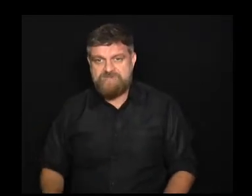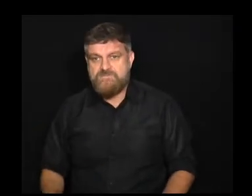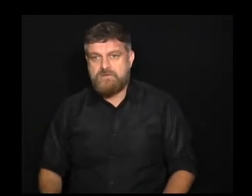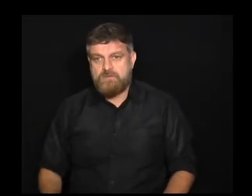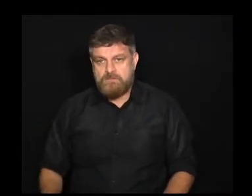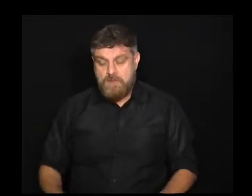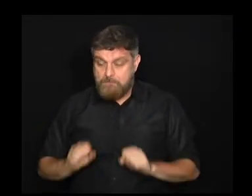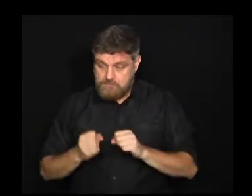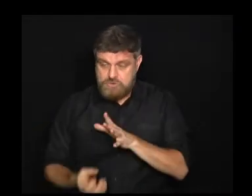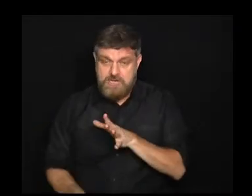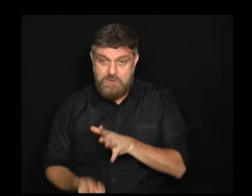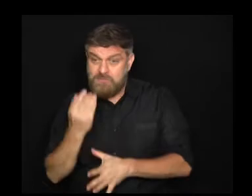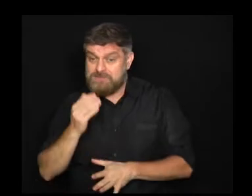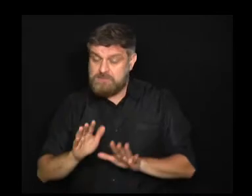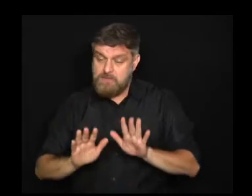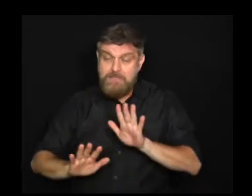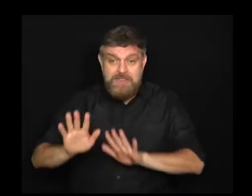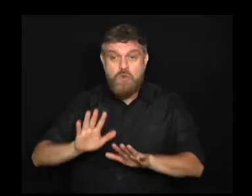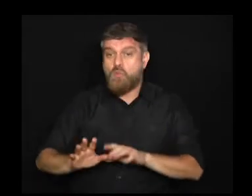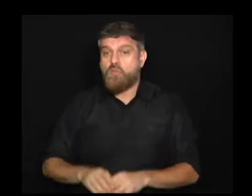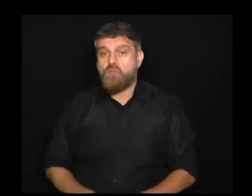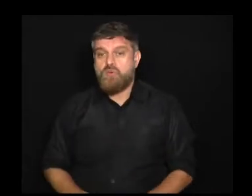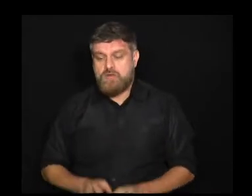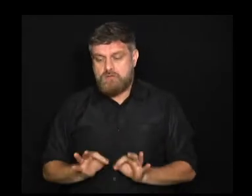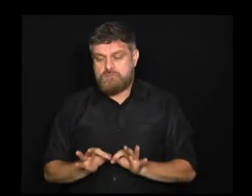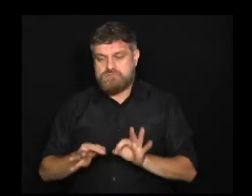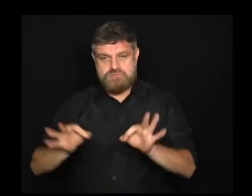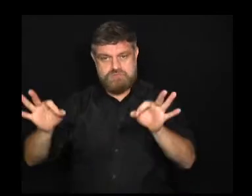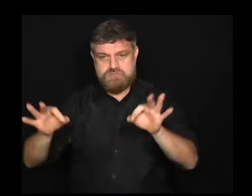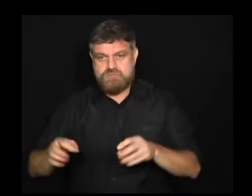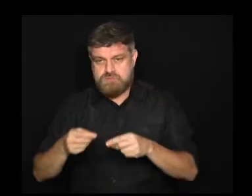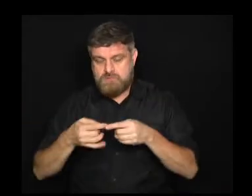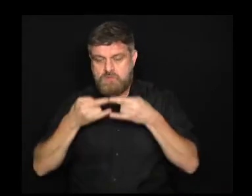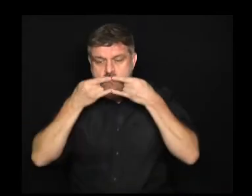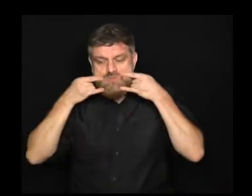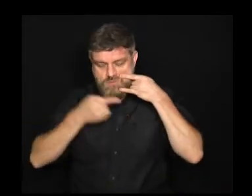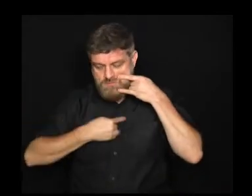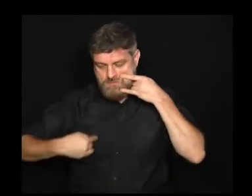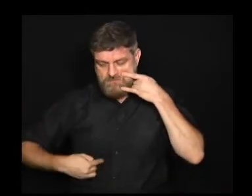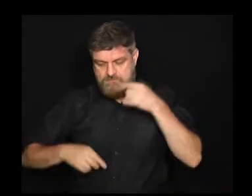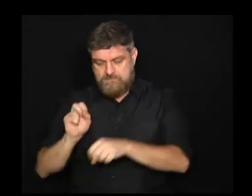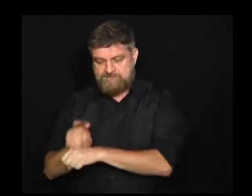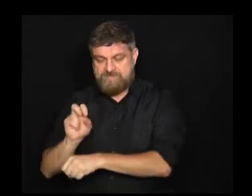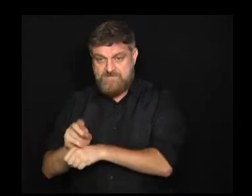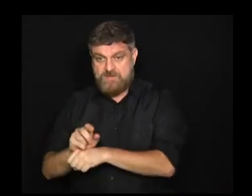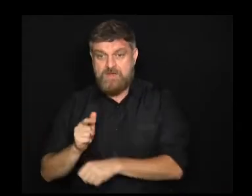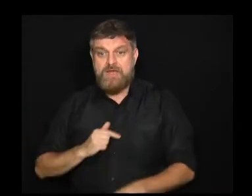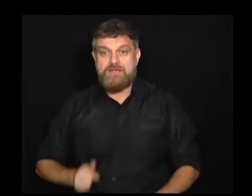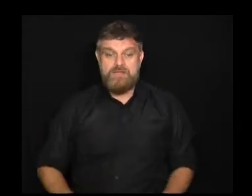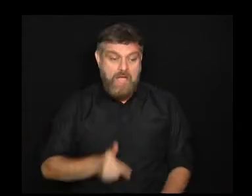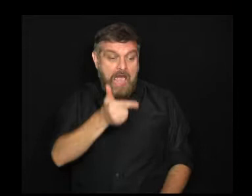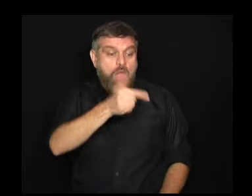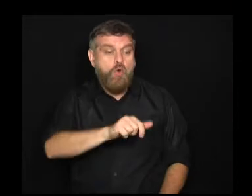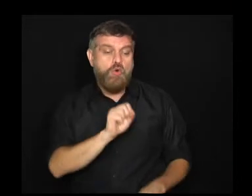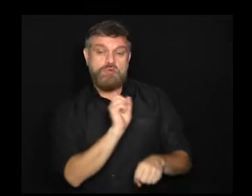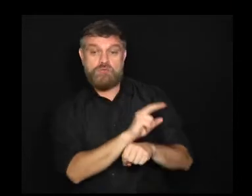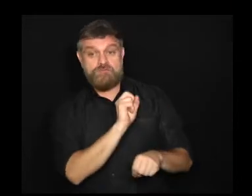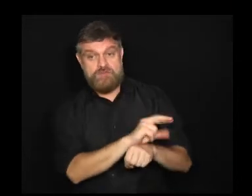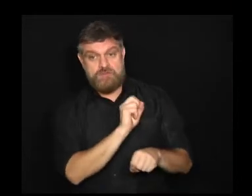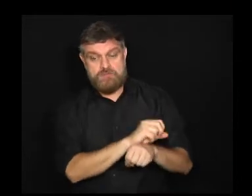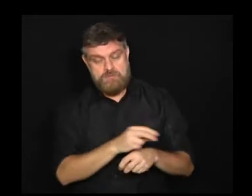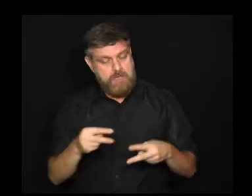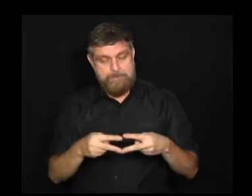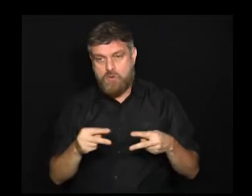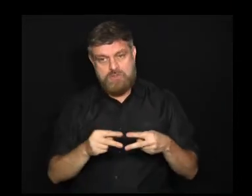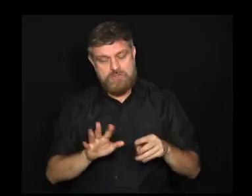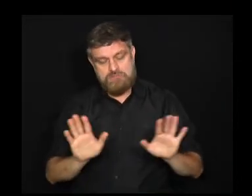transmissão. Possivelmente não era o coronavírus, mas confirmamos que era influenza B. O